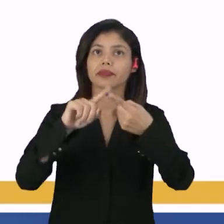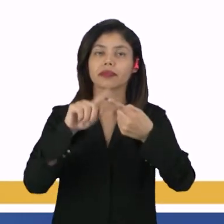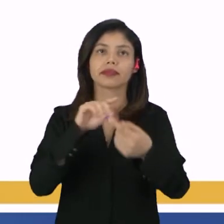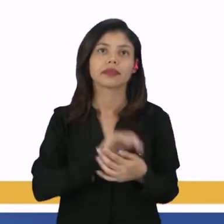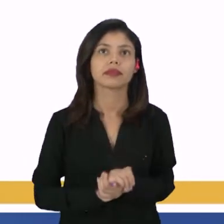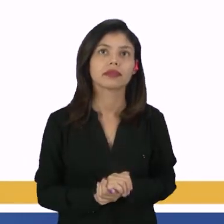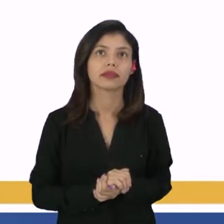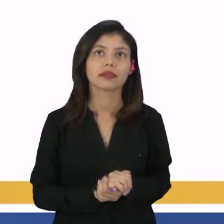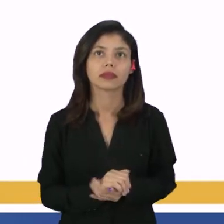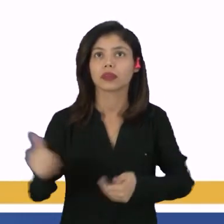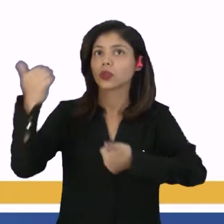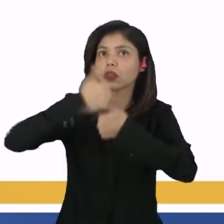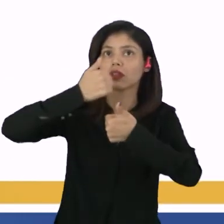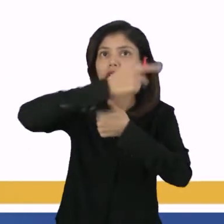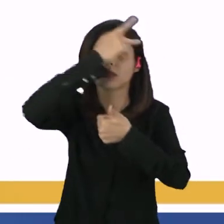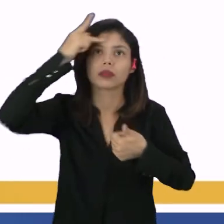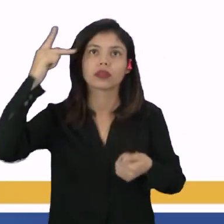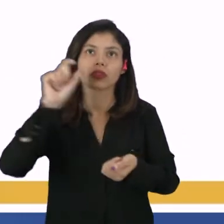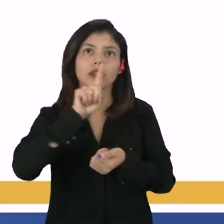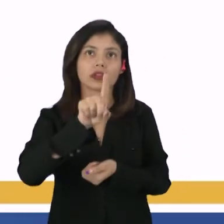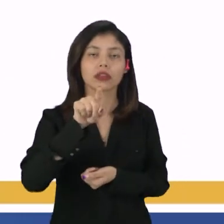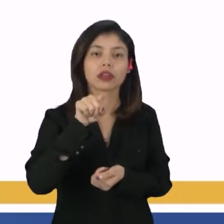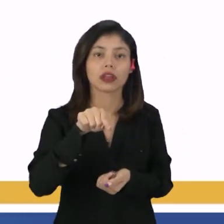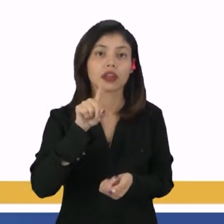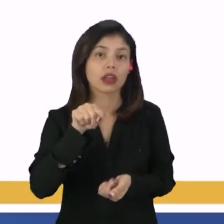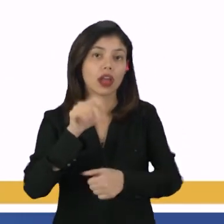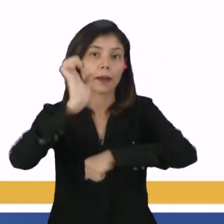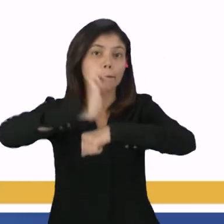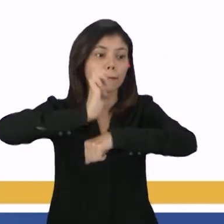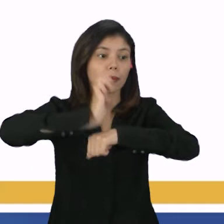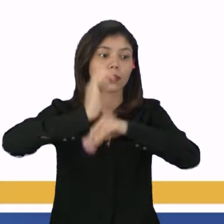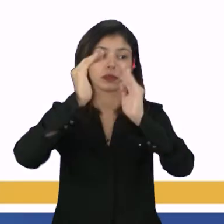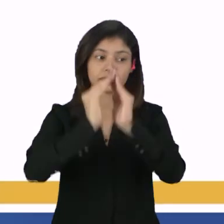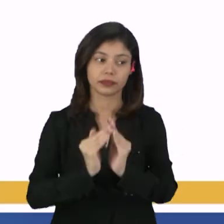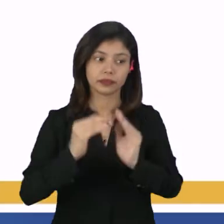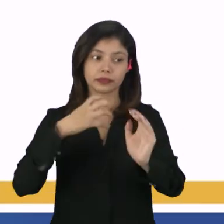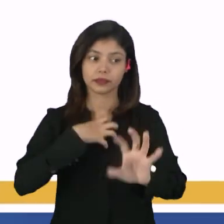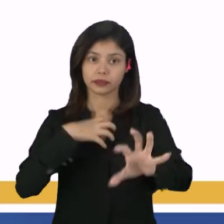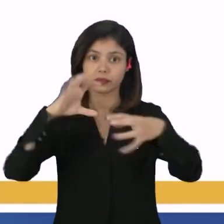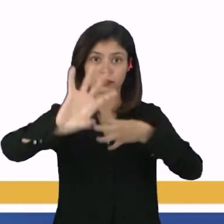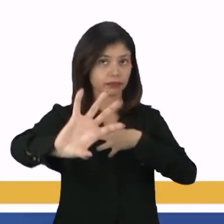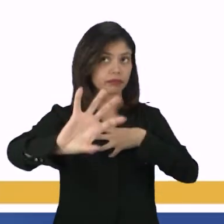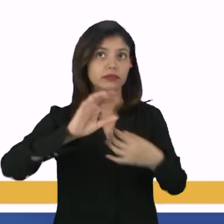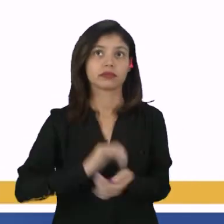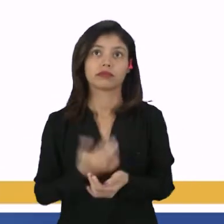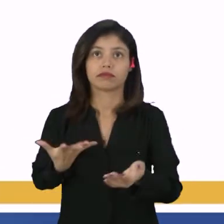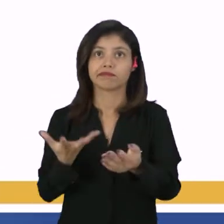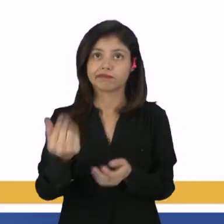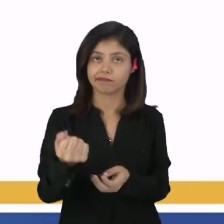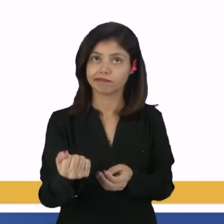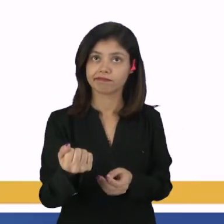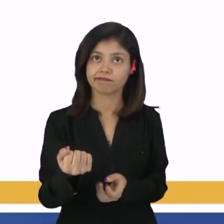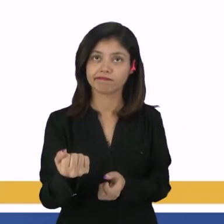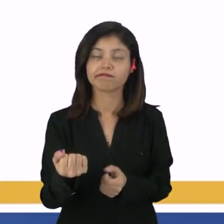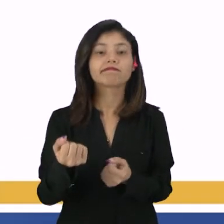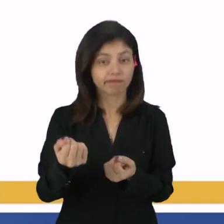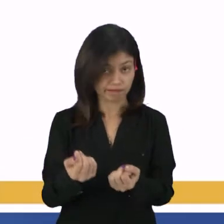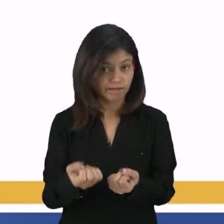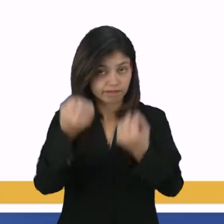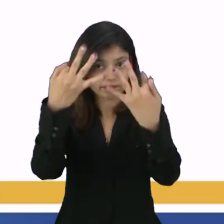Primeiro, coloque-se no lugar das pessoas que são moradoras desse estado. O que você sentiria recebendo esses